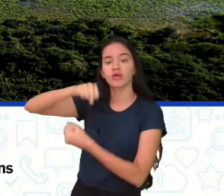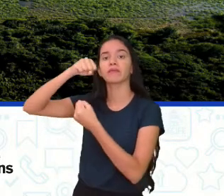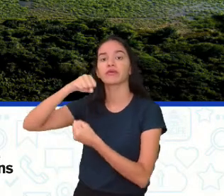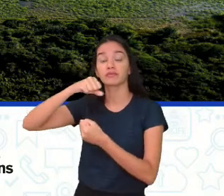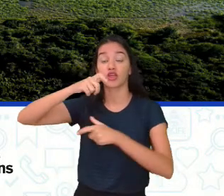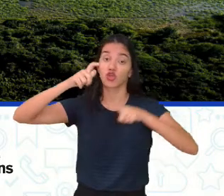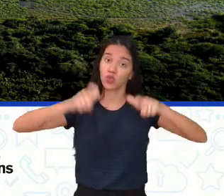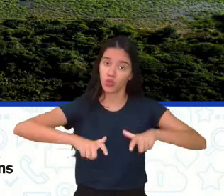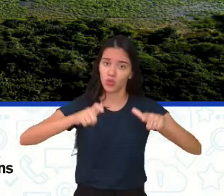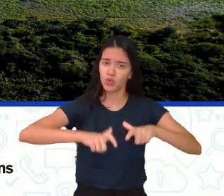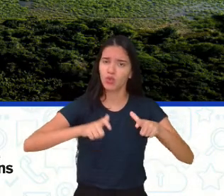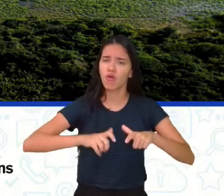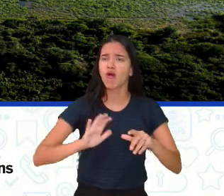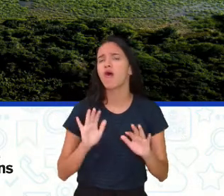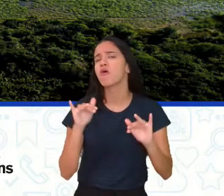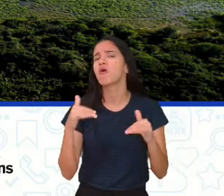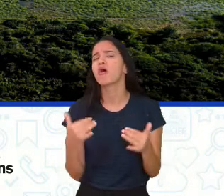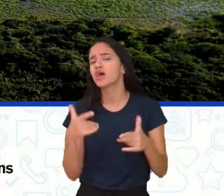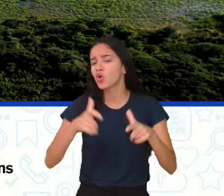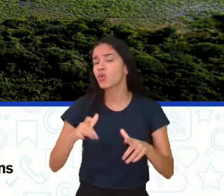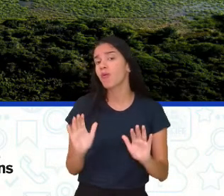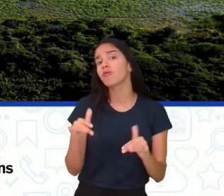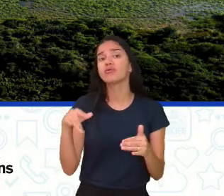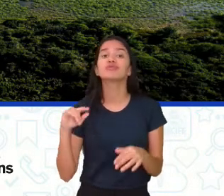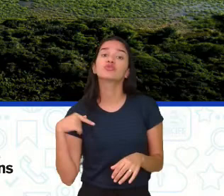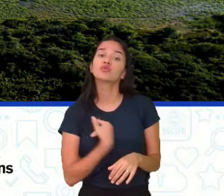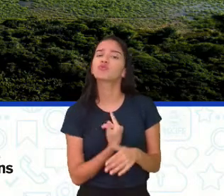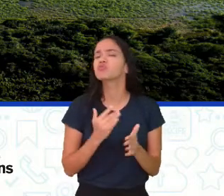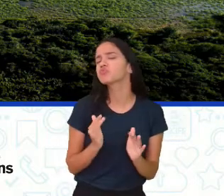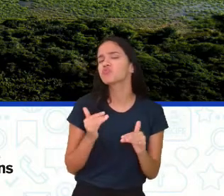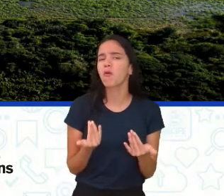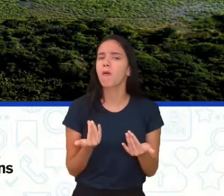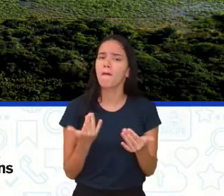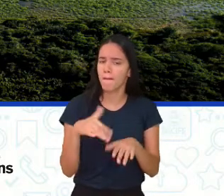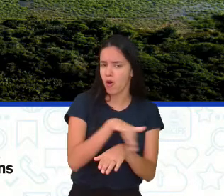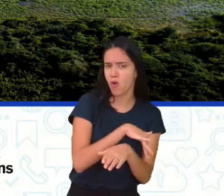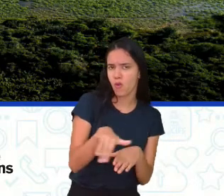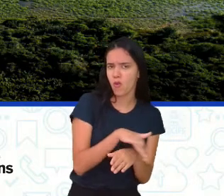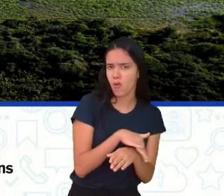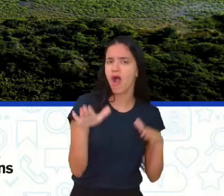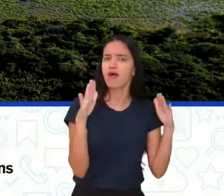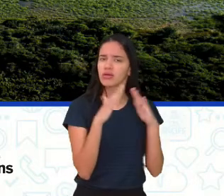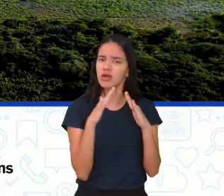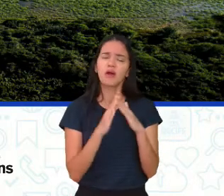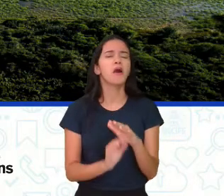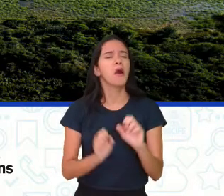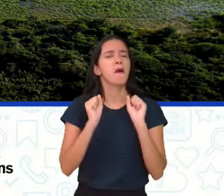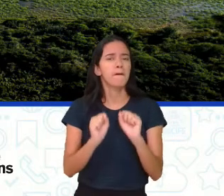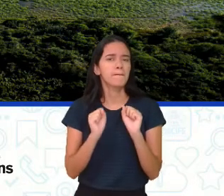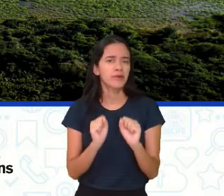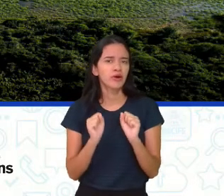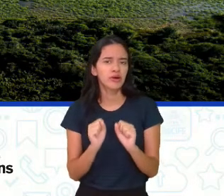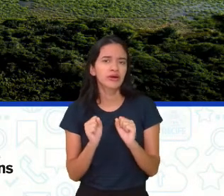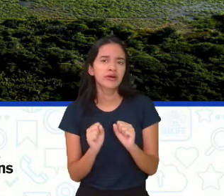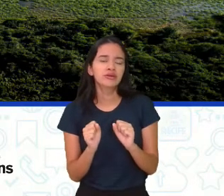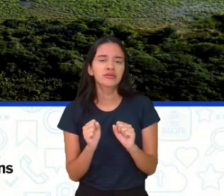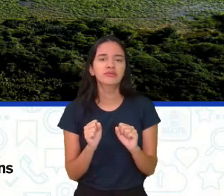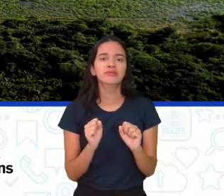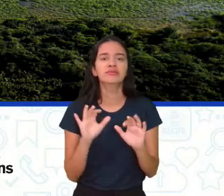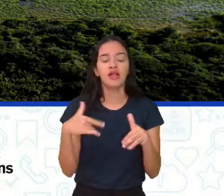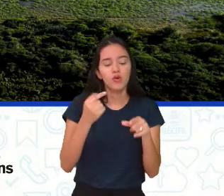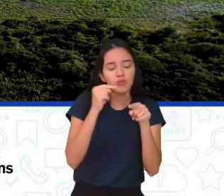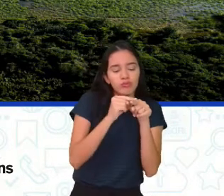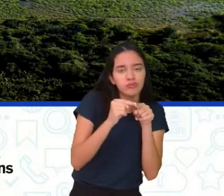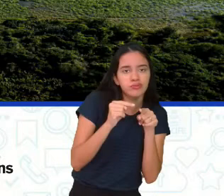no lugar. E qual é o nosso lugar? Sim. Pode ser a rua da sua casa? Pode ser, mas a sua rua está dentro do seu